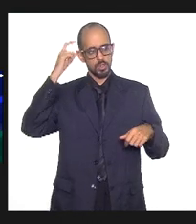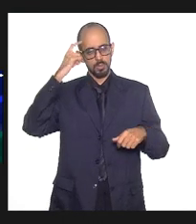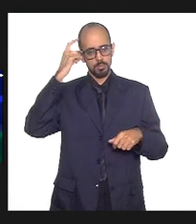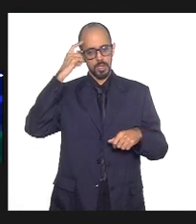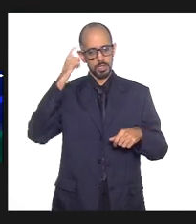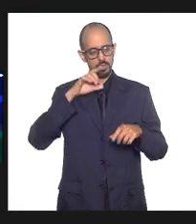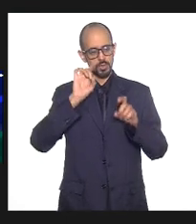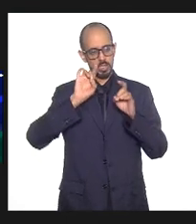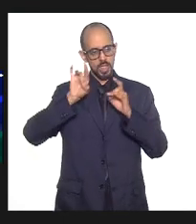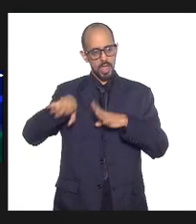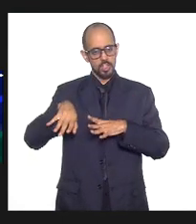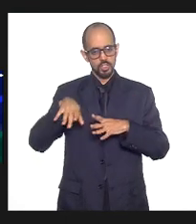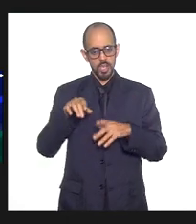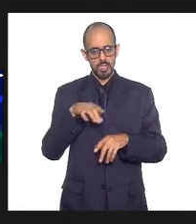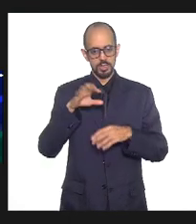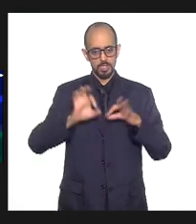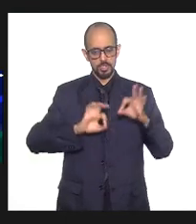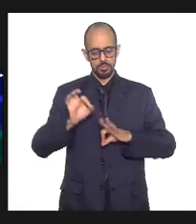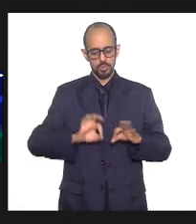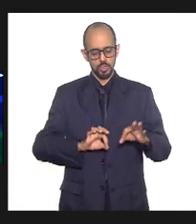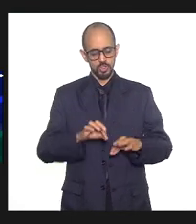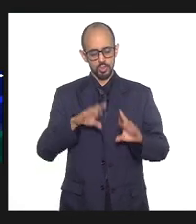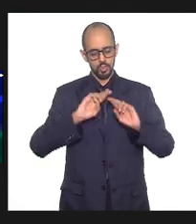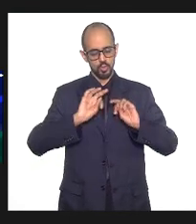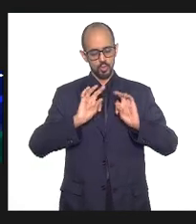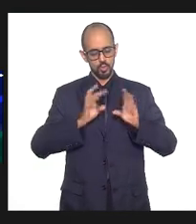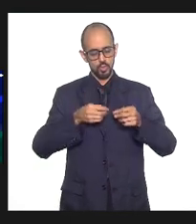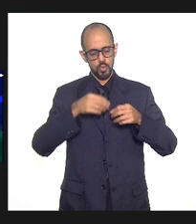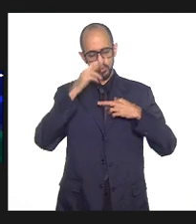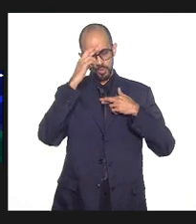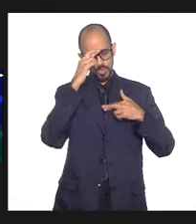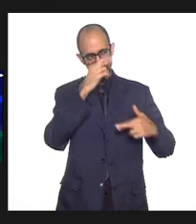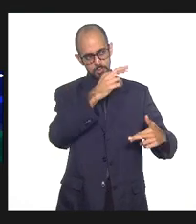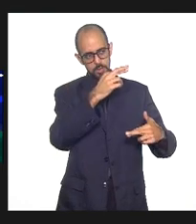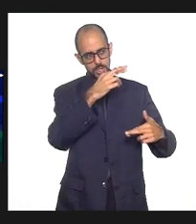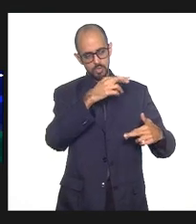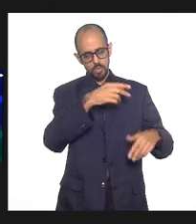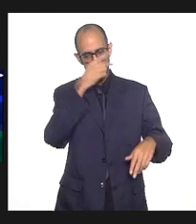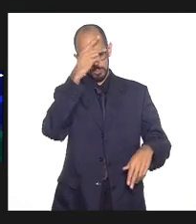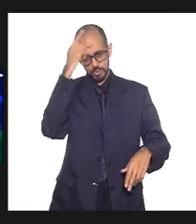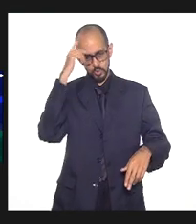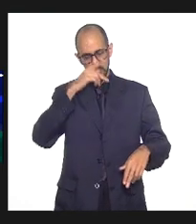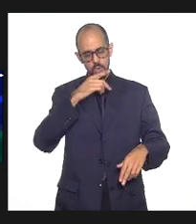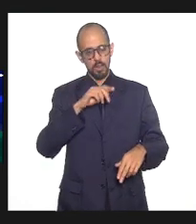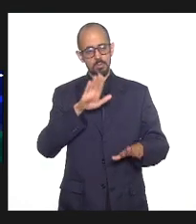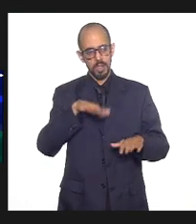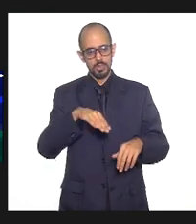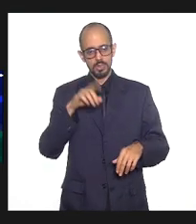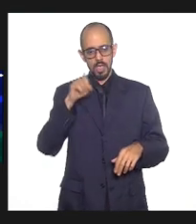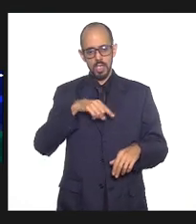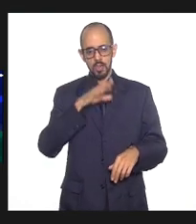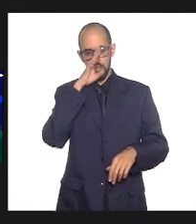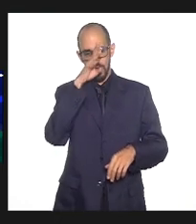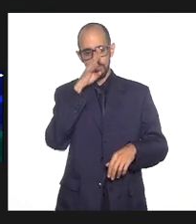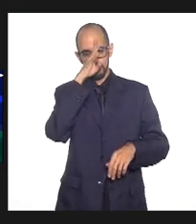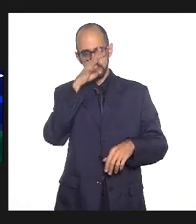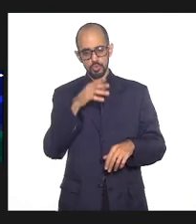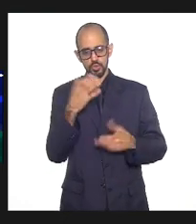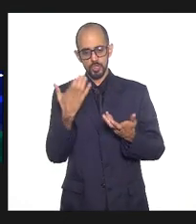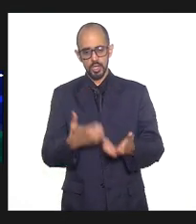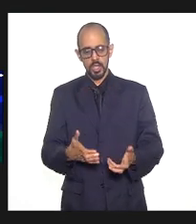rejeitem esse projeto, ao meu ver, com todo o respeito à parlamentar que apresentou, mas um tanto quanto estapafúrdio de querer nos calar e